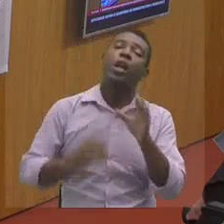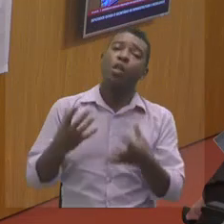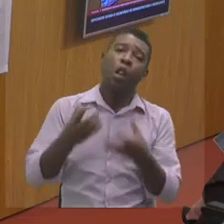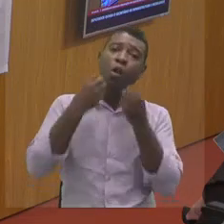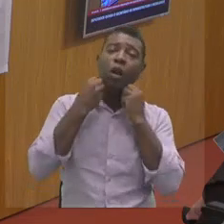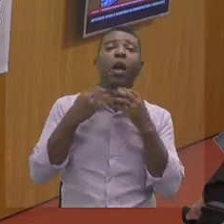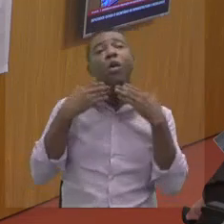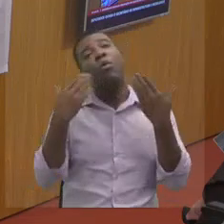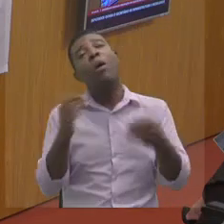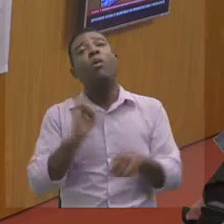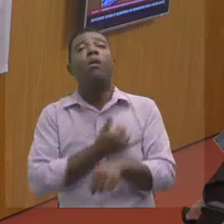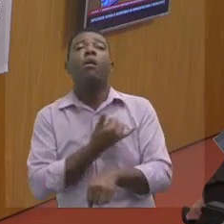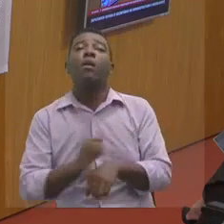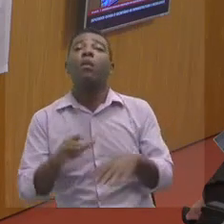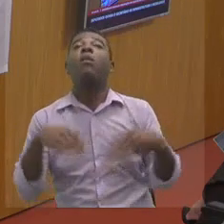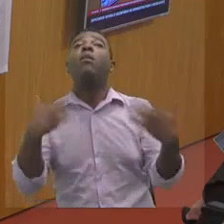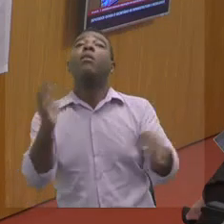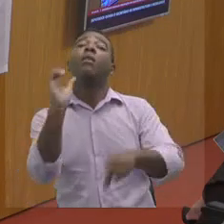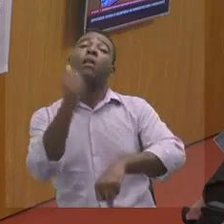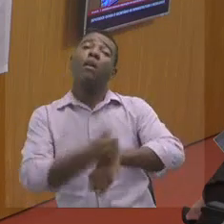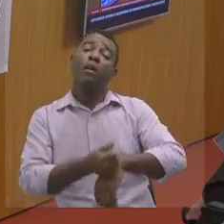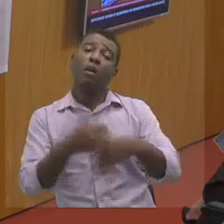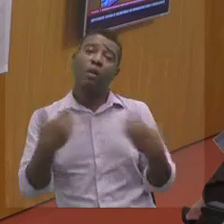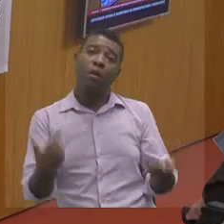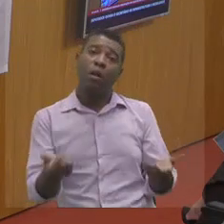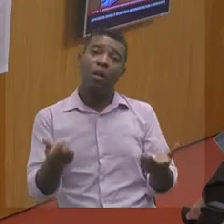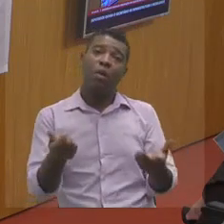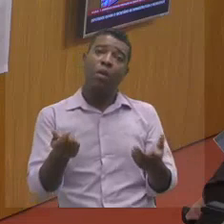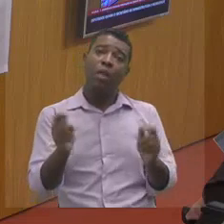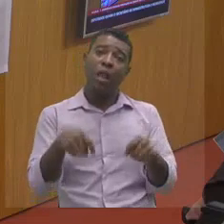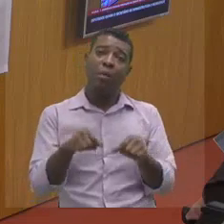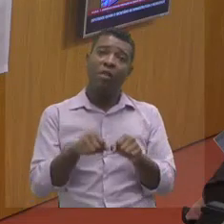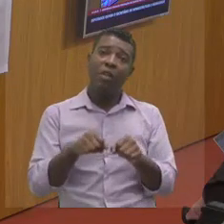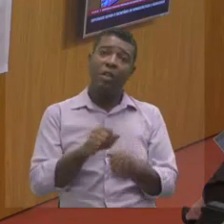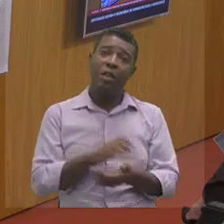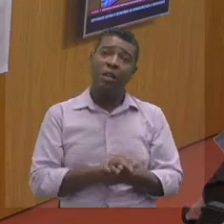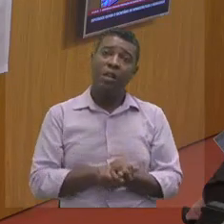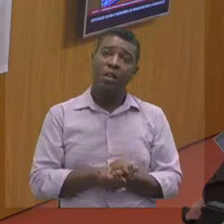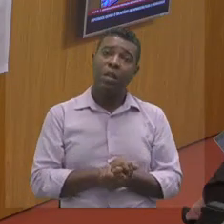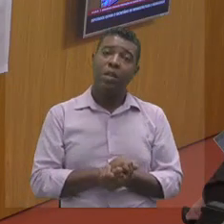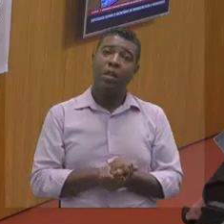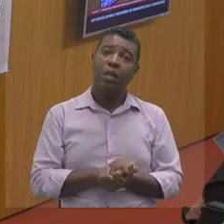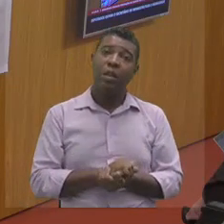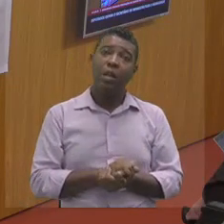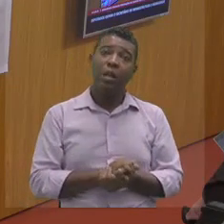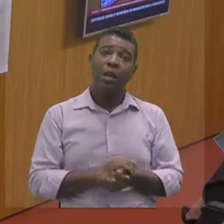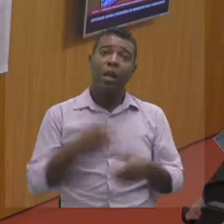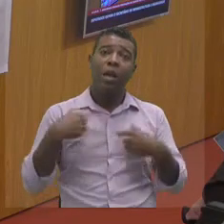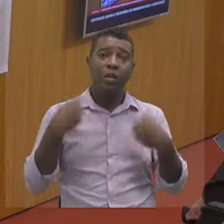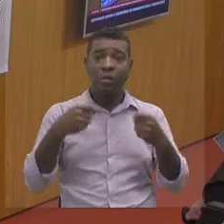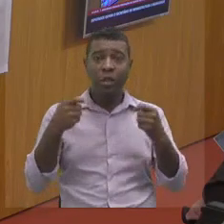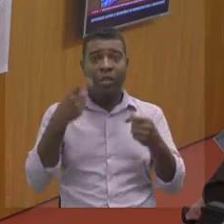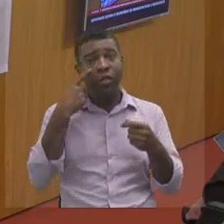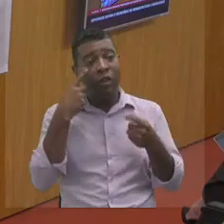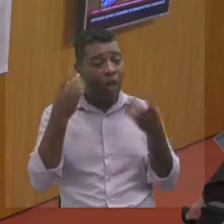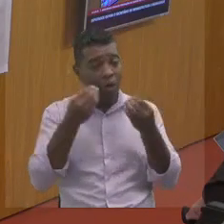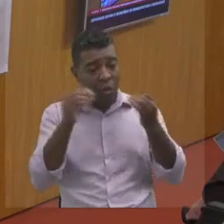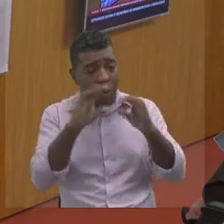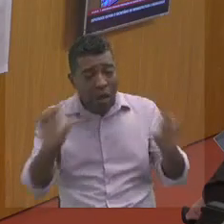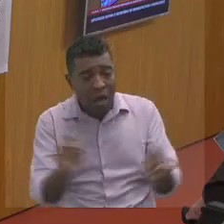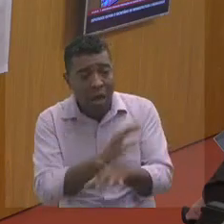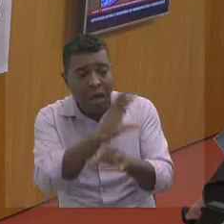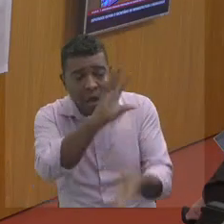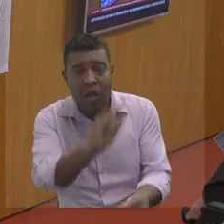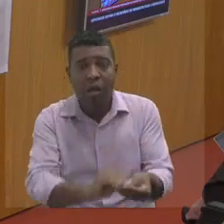instrumentos que podem ser acionados Eu só preciso ver como é que a gente fecha essa questão porque